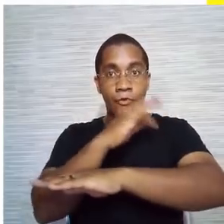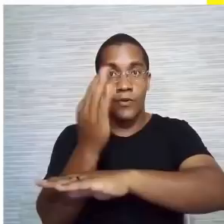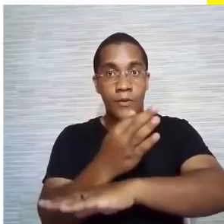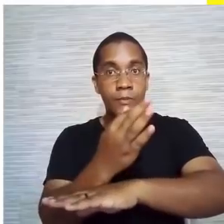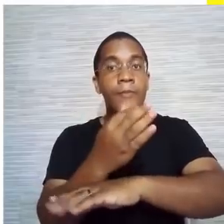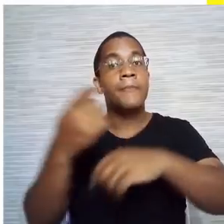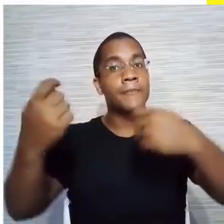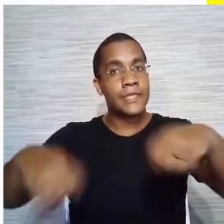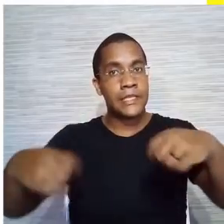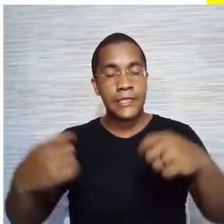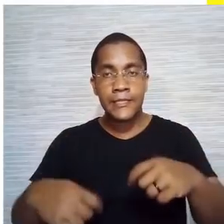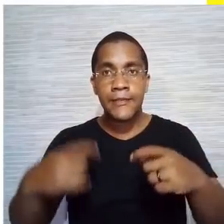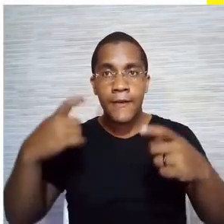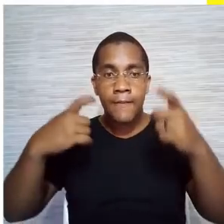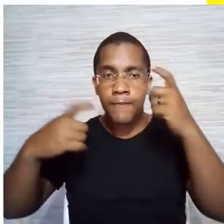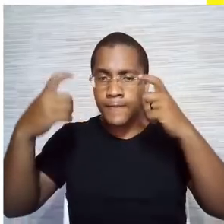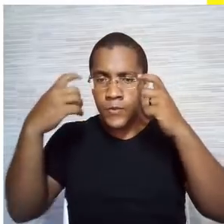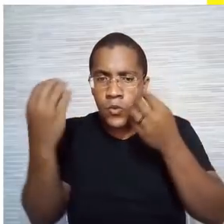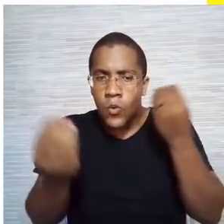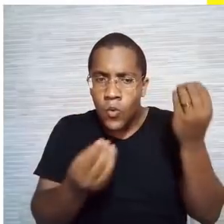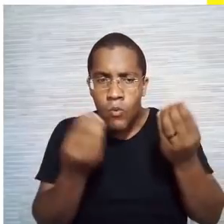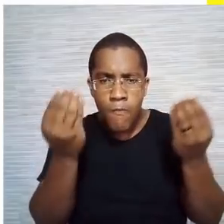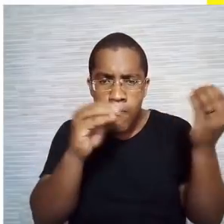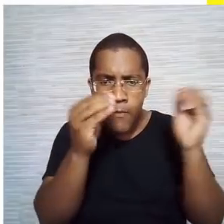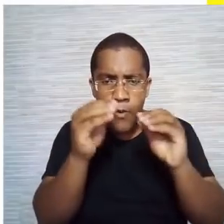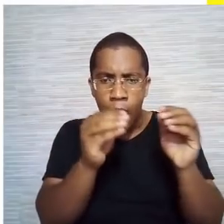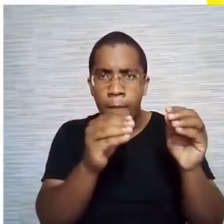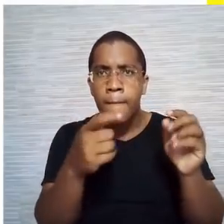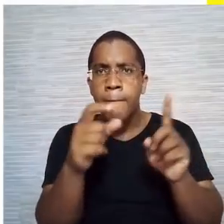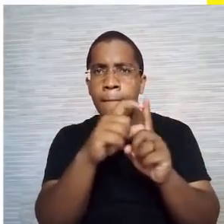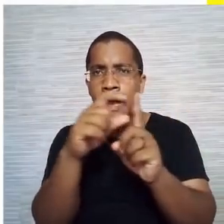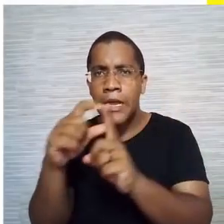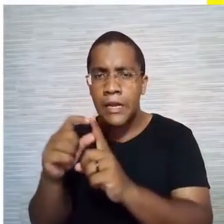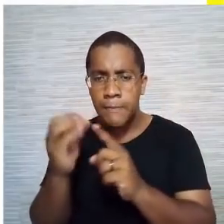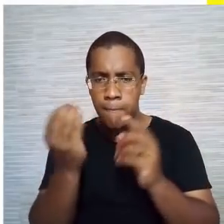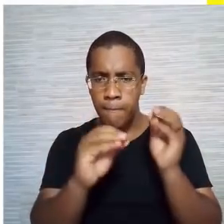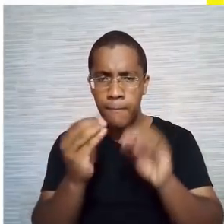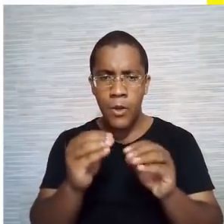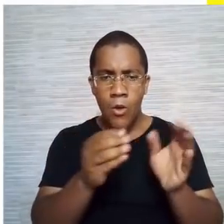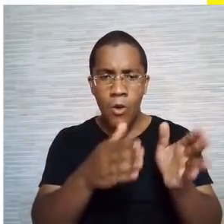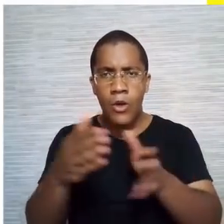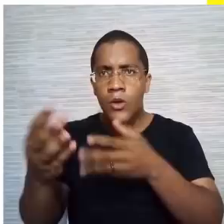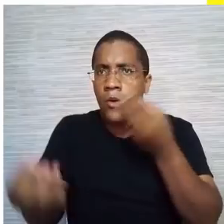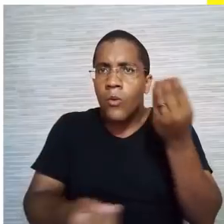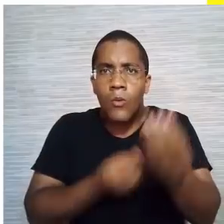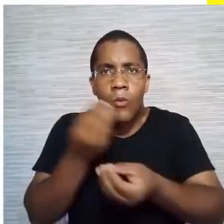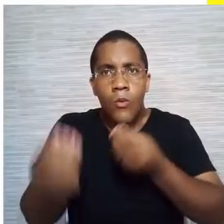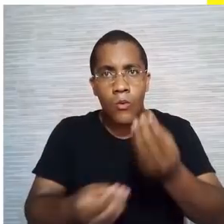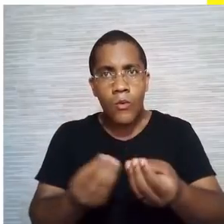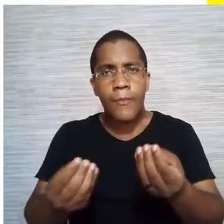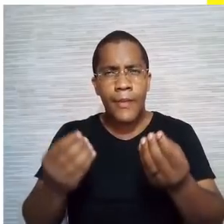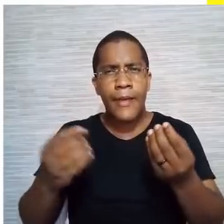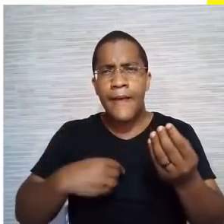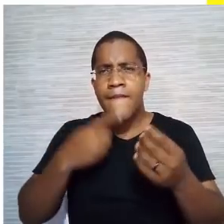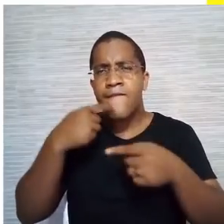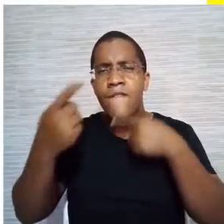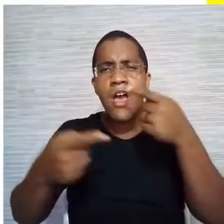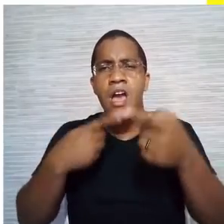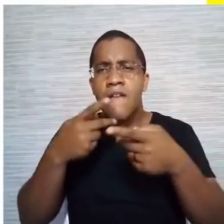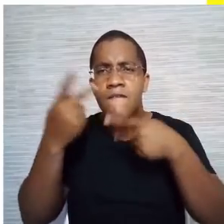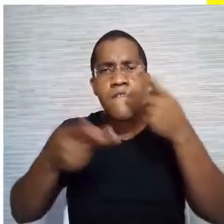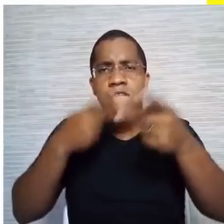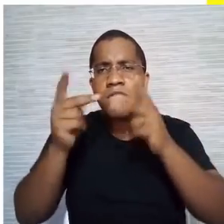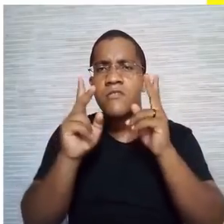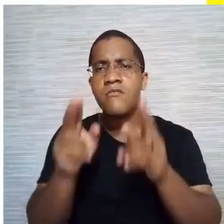mais nós temos a preocupação com uma linguagem, evitar a subjetividade, evitar o coloquialismo,